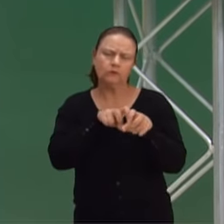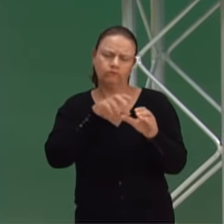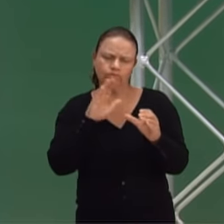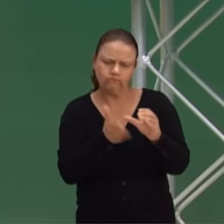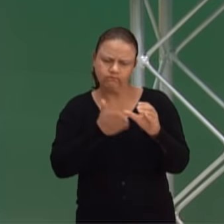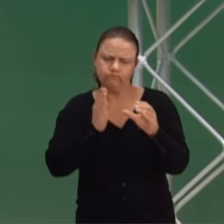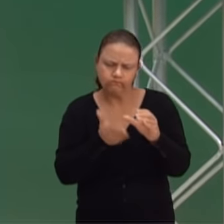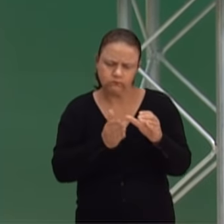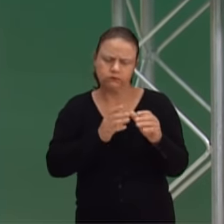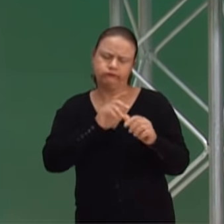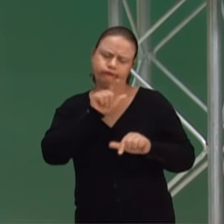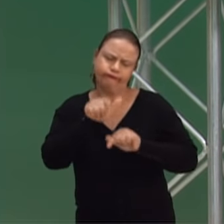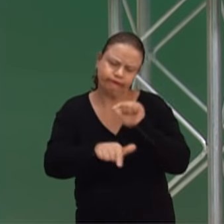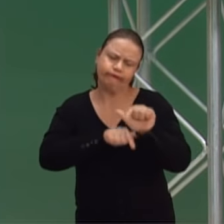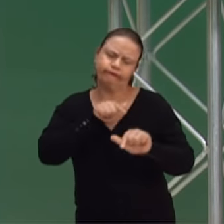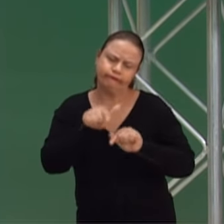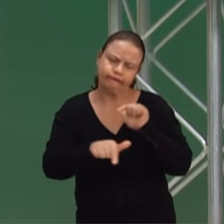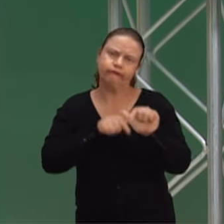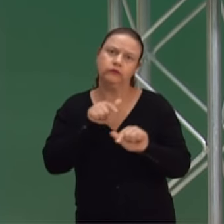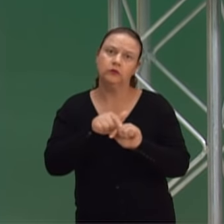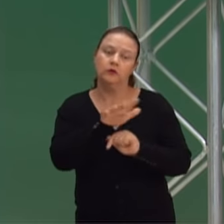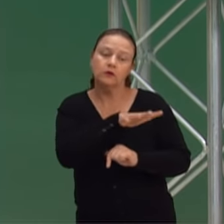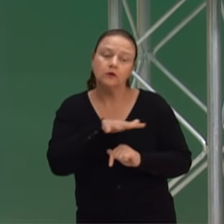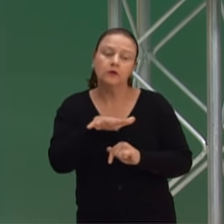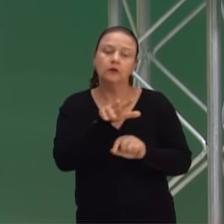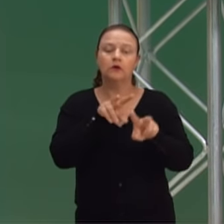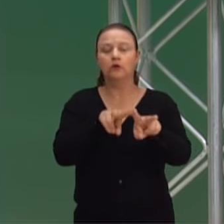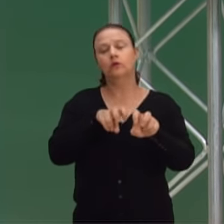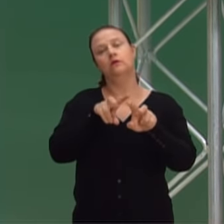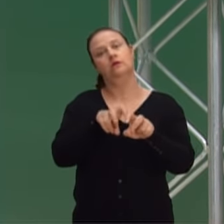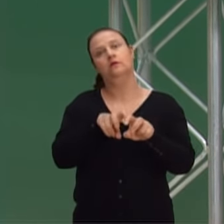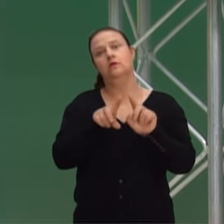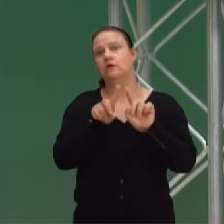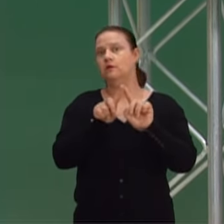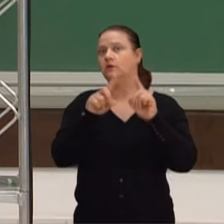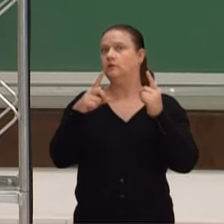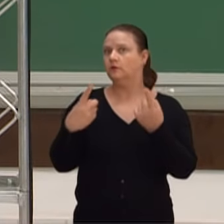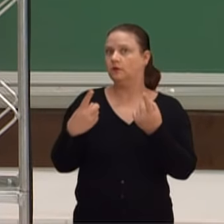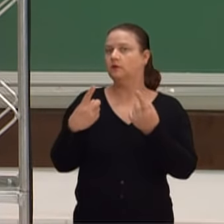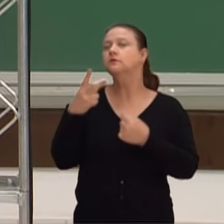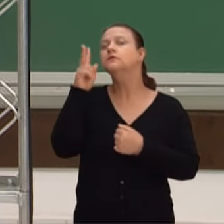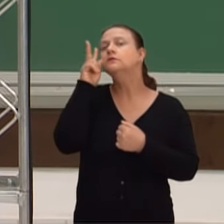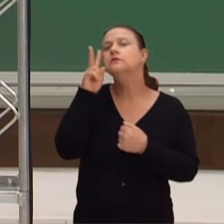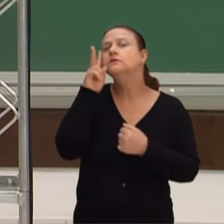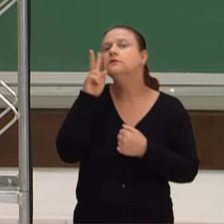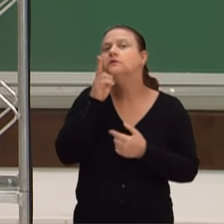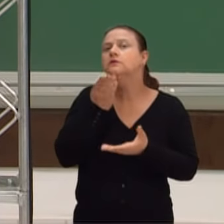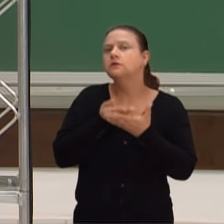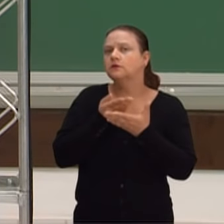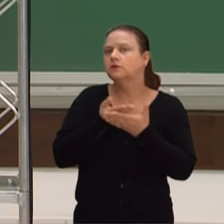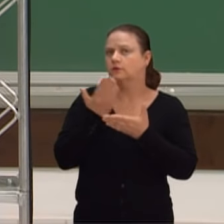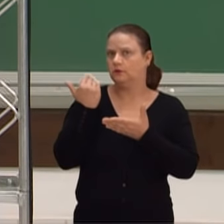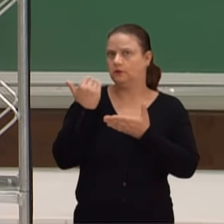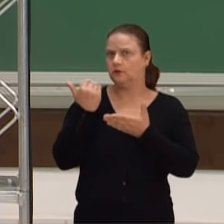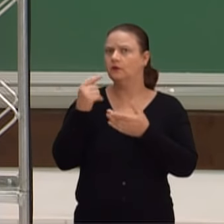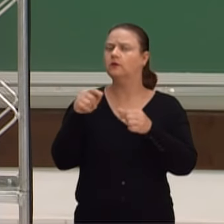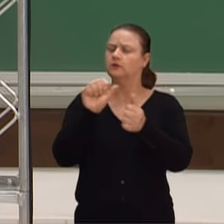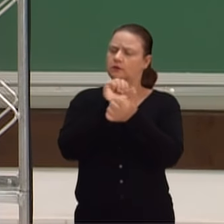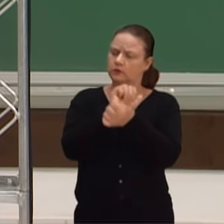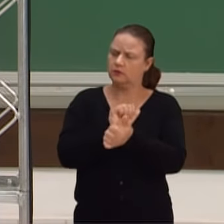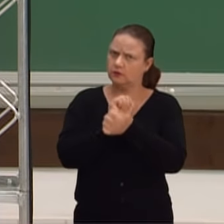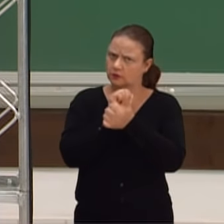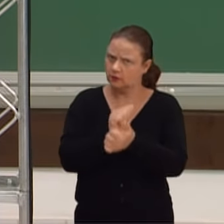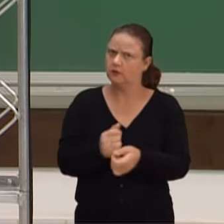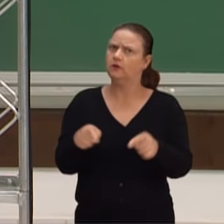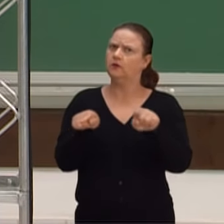colhendo, aquele escravo de campo da área rural. Mas você vai lembrar que a gente falou no final da última aula que os escravos também tinham